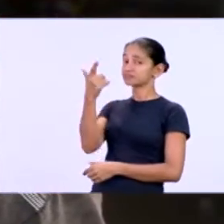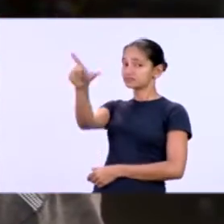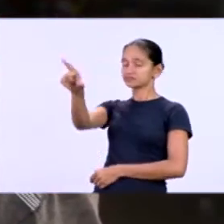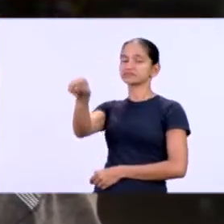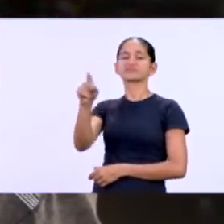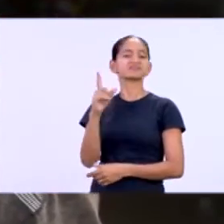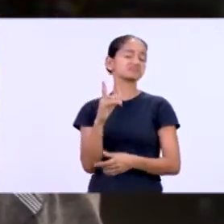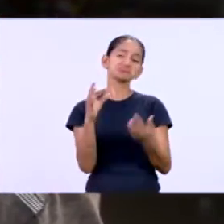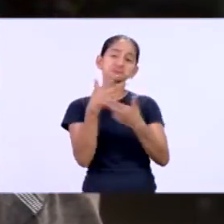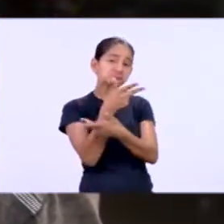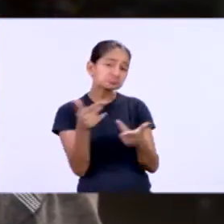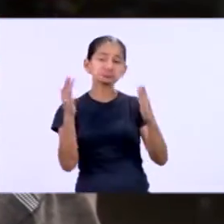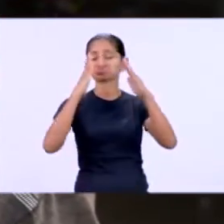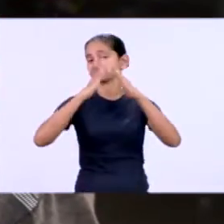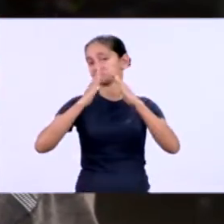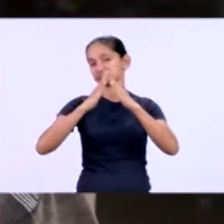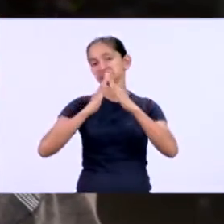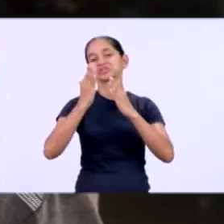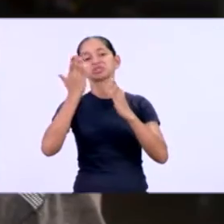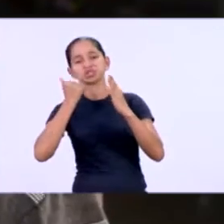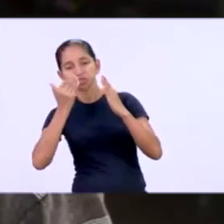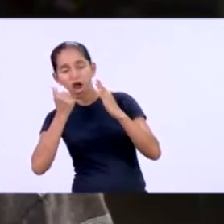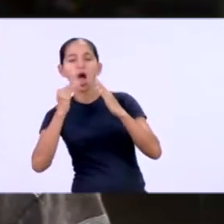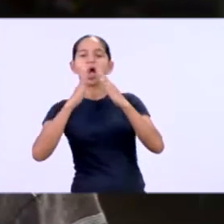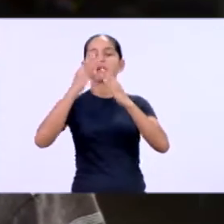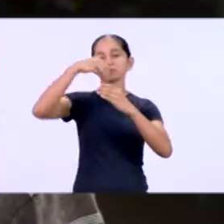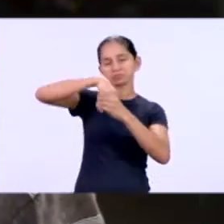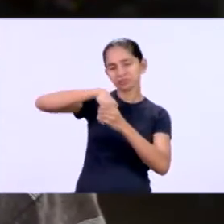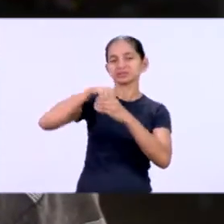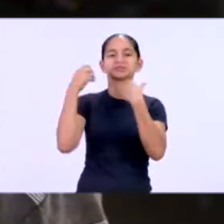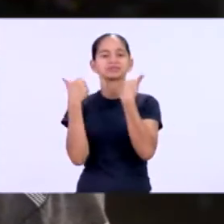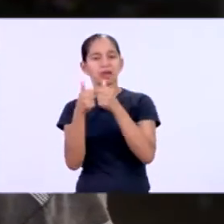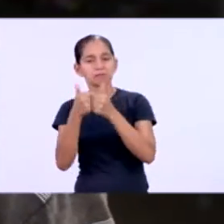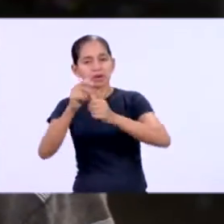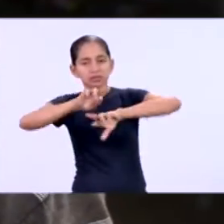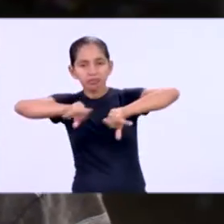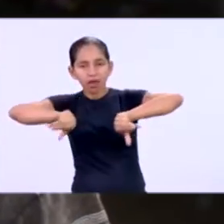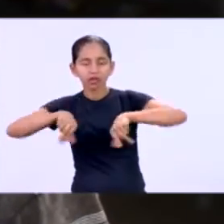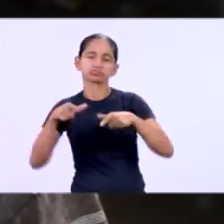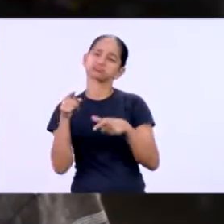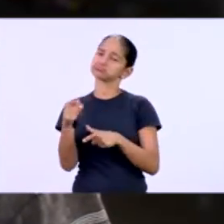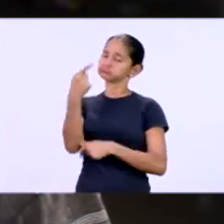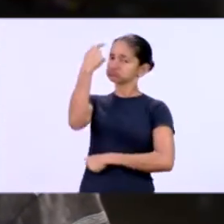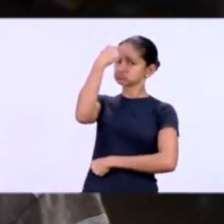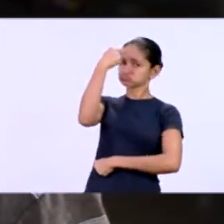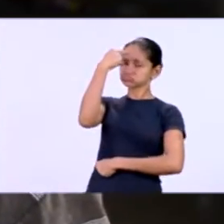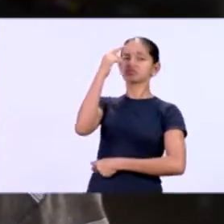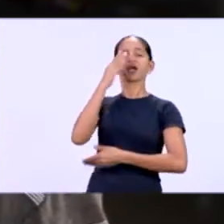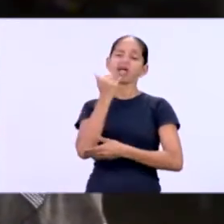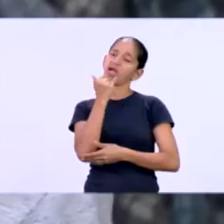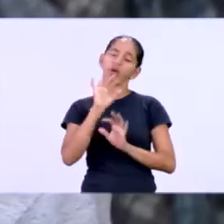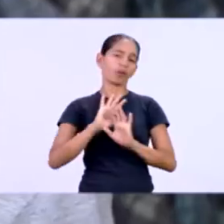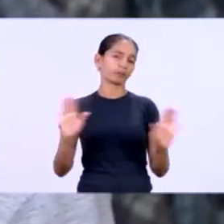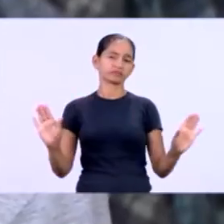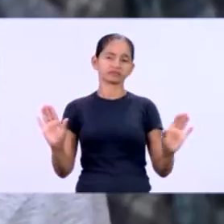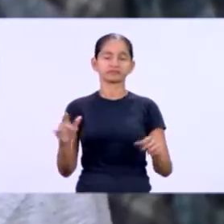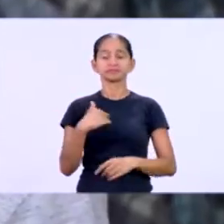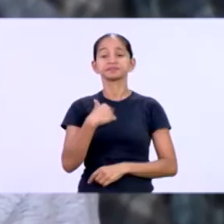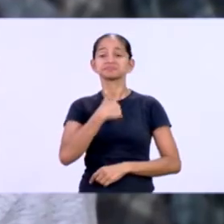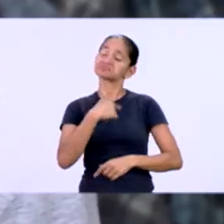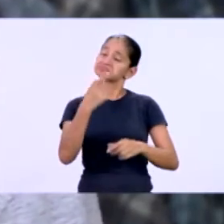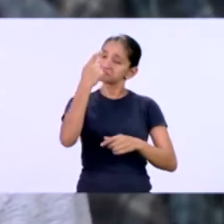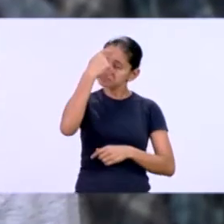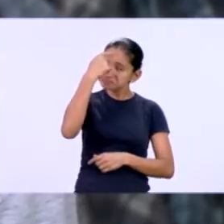com despesa mesmo de casa, comida, transporte, assim, alimentos, essas coisas. Os meus maiores